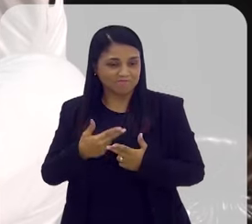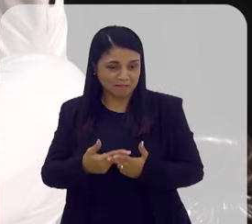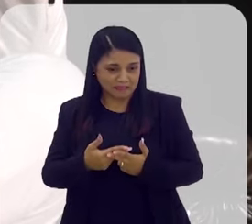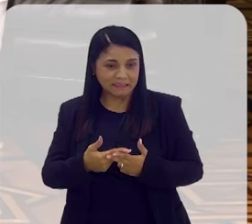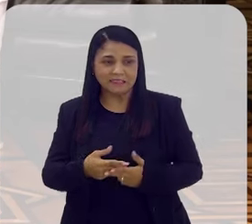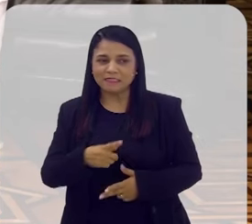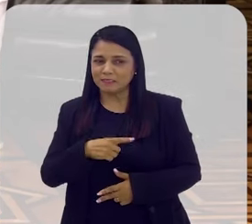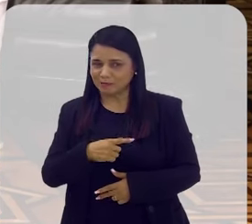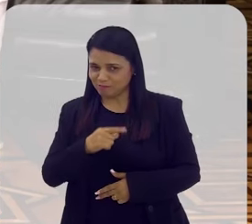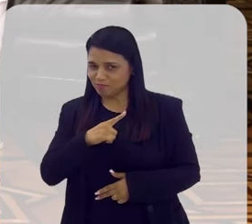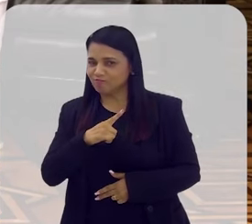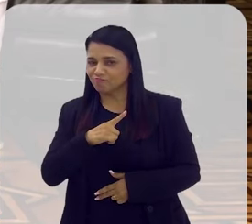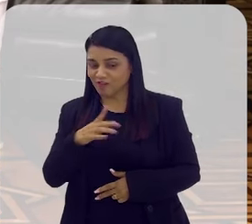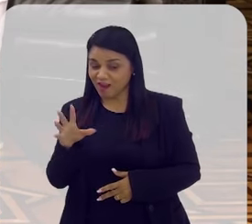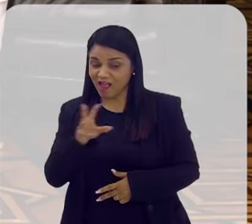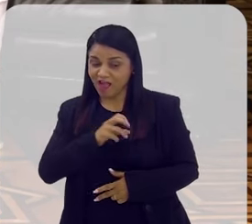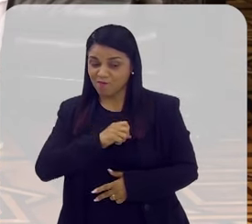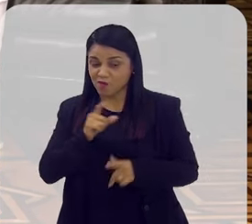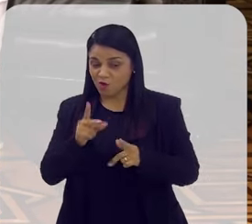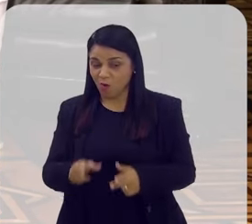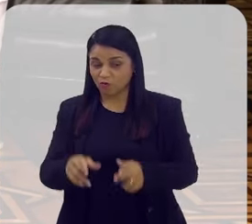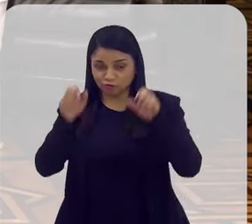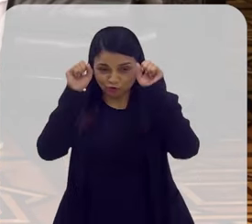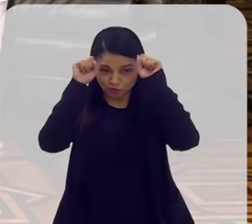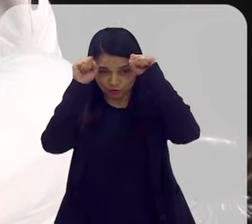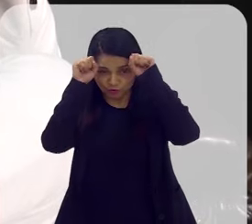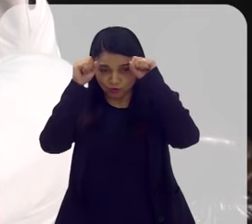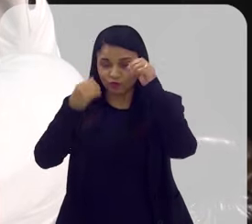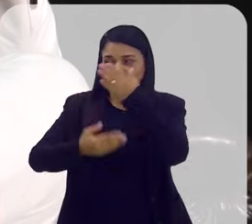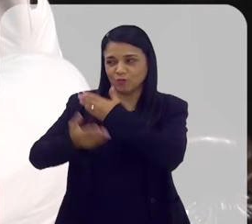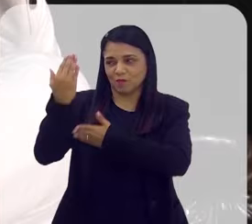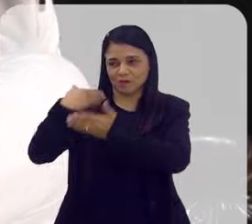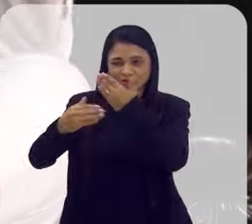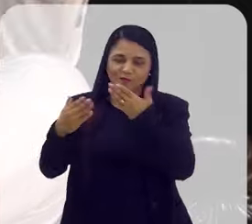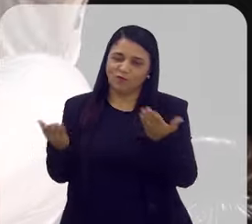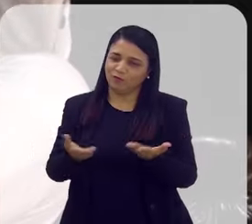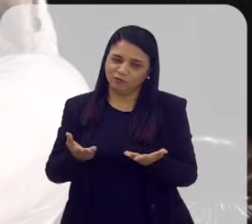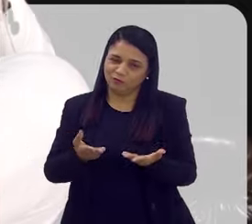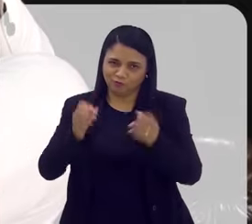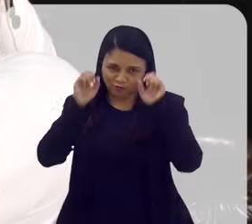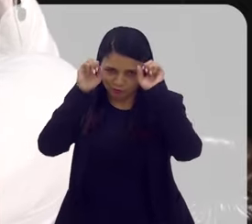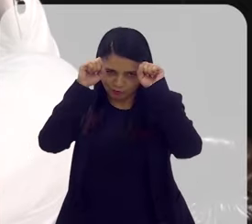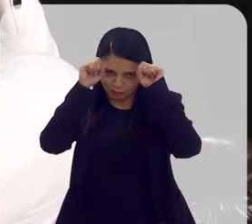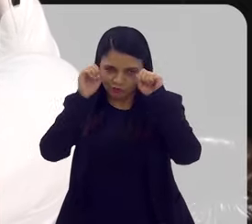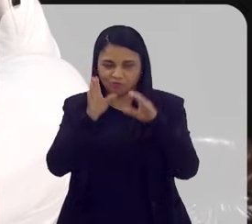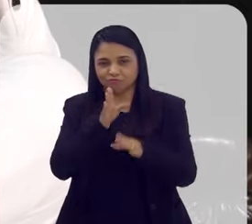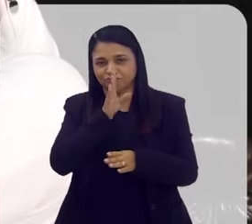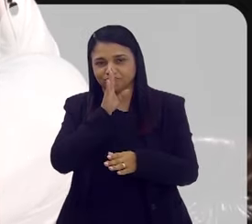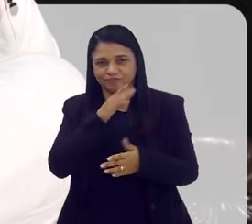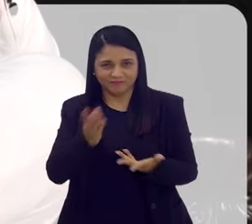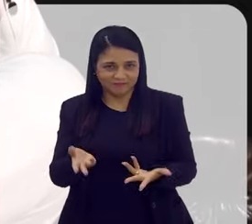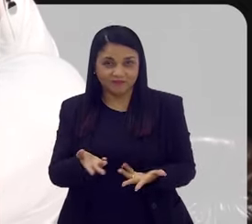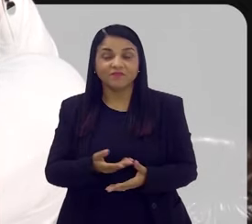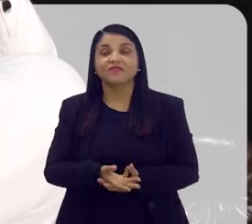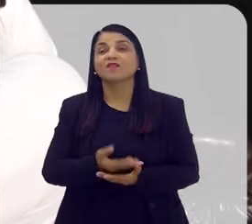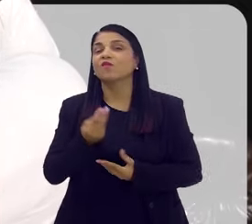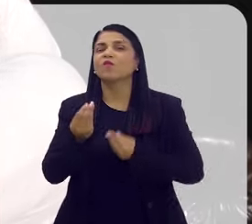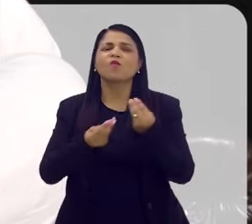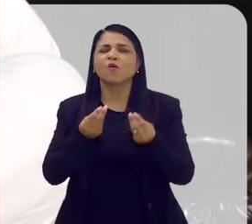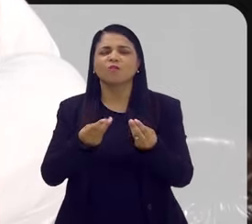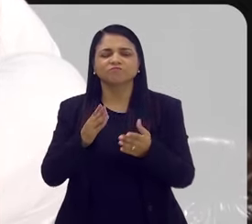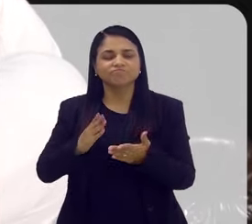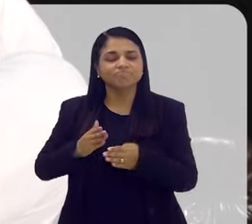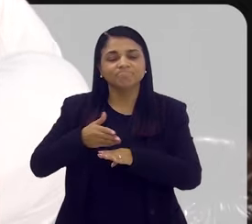muito paciente com as crianças, né? Ela ama, é tipo Xuxa. Entendi. No passado. Hoje a Xuxa não faz nada. Me diz, como é que